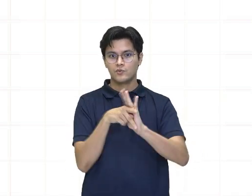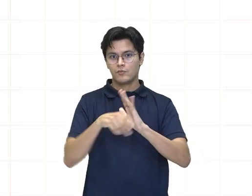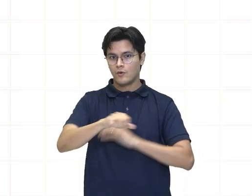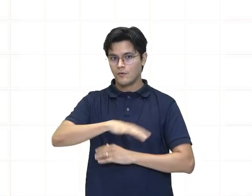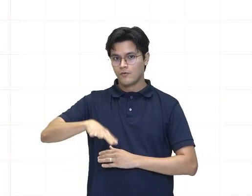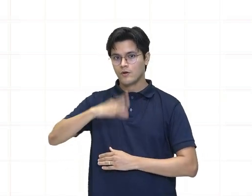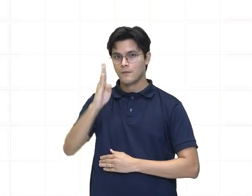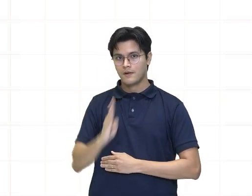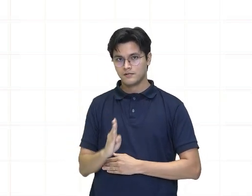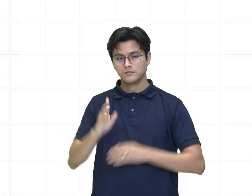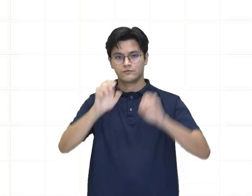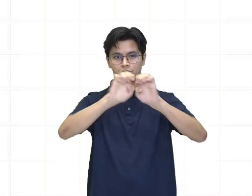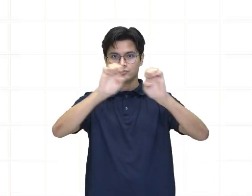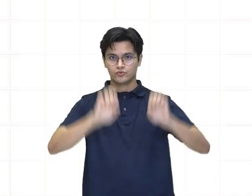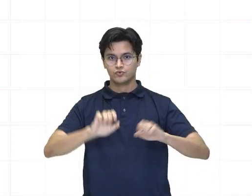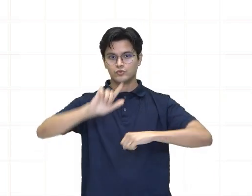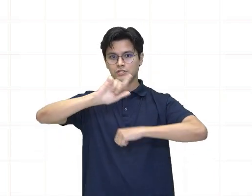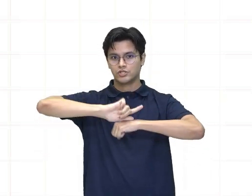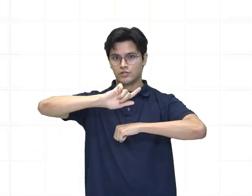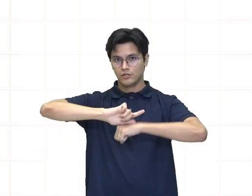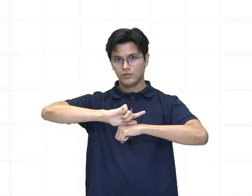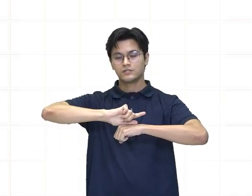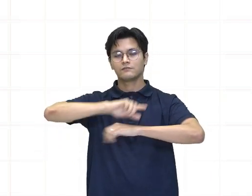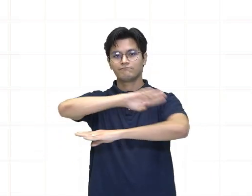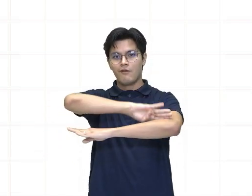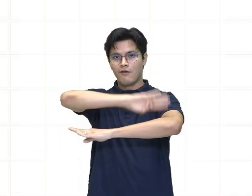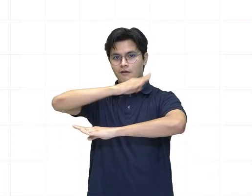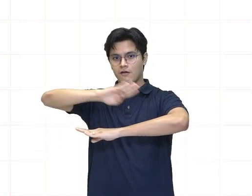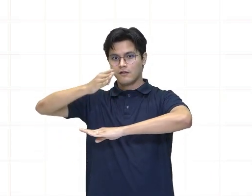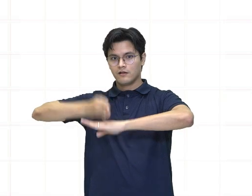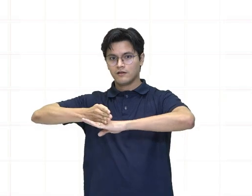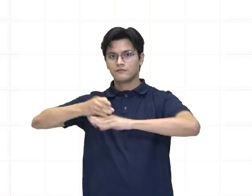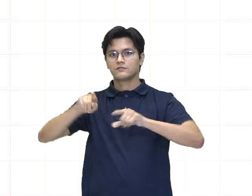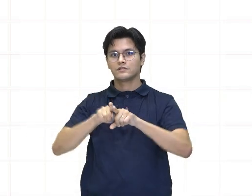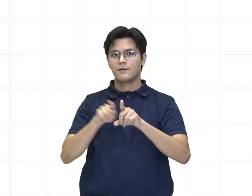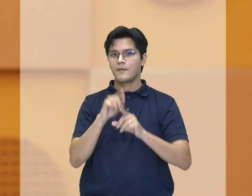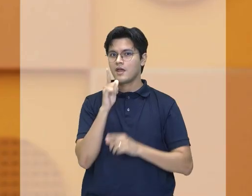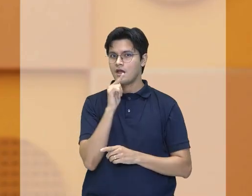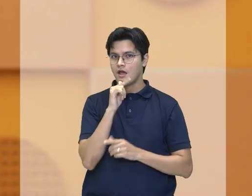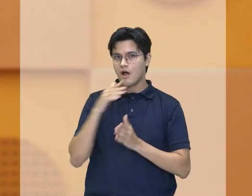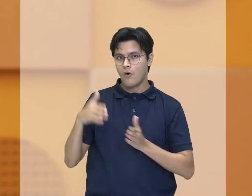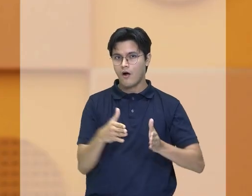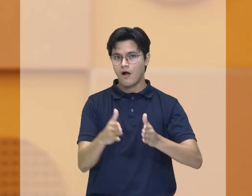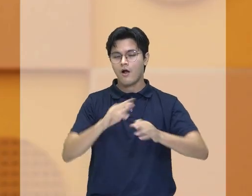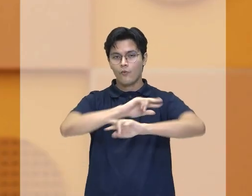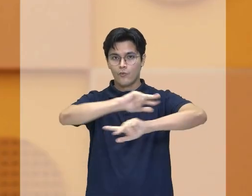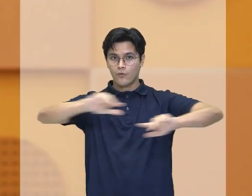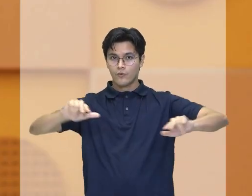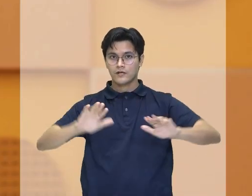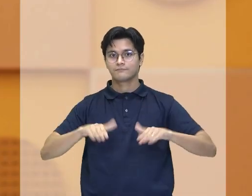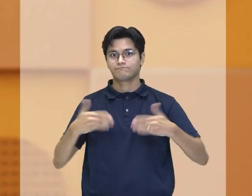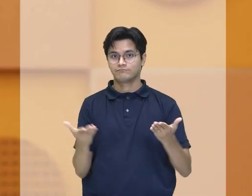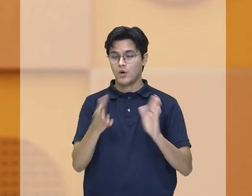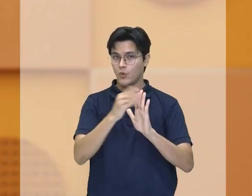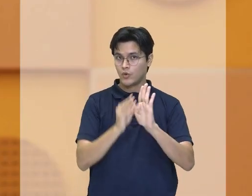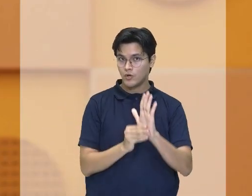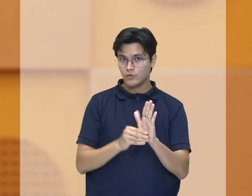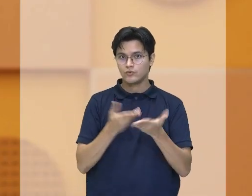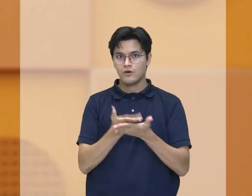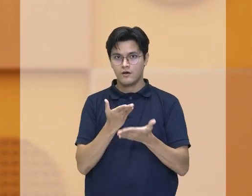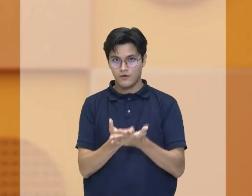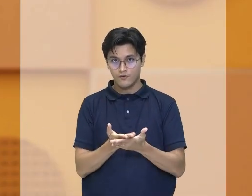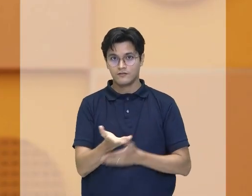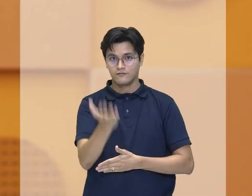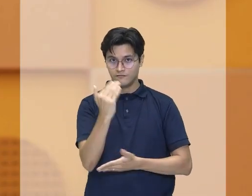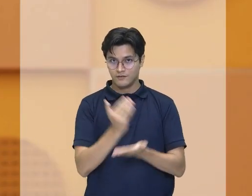Brasil, estruturas geológicas, relevo e hidrografia. Então, essa é a nossa aula de número 3 e vamos